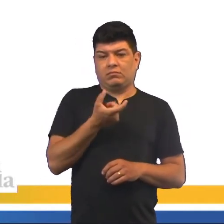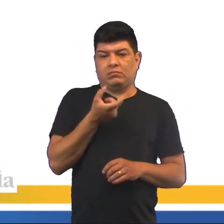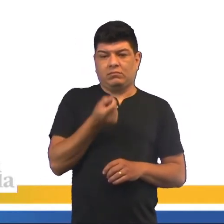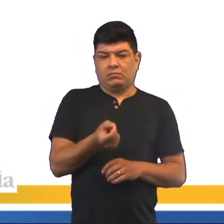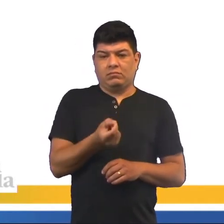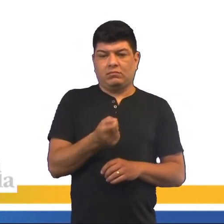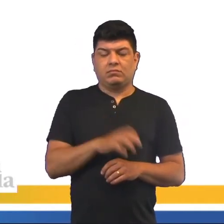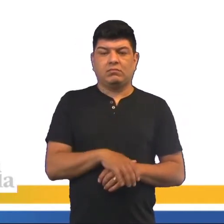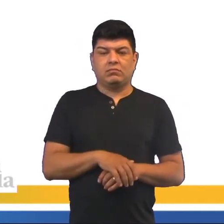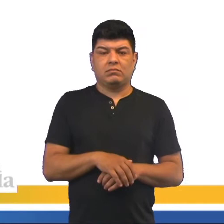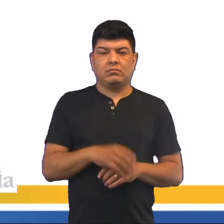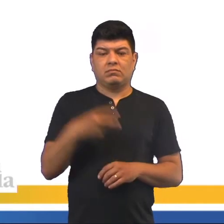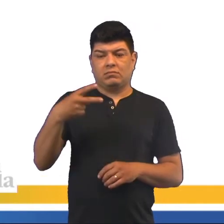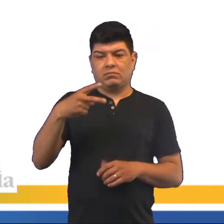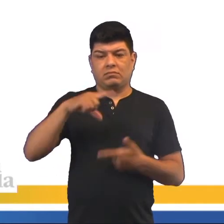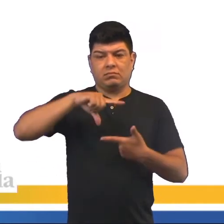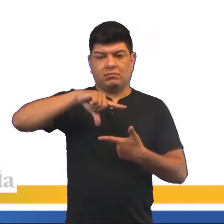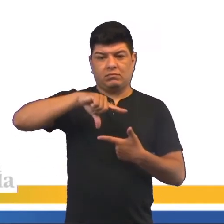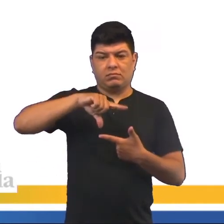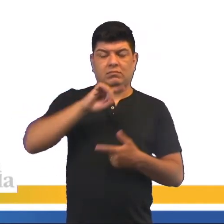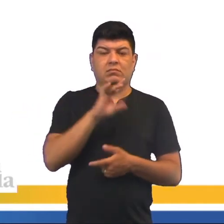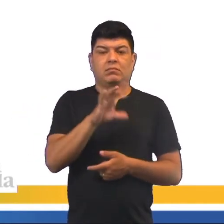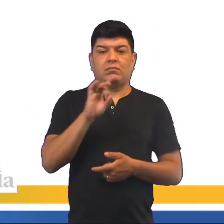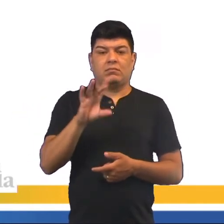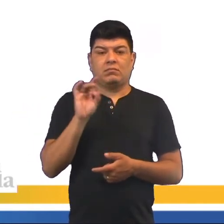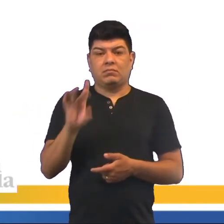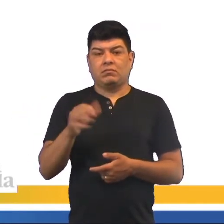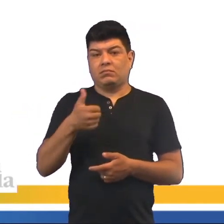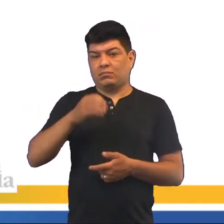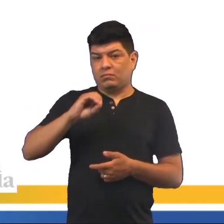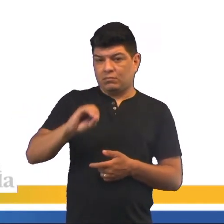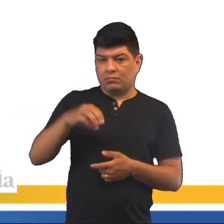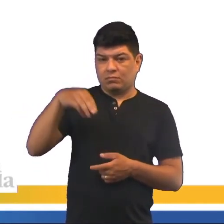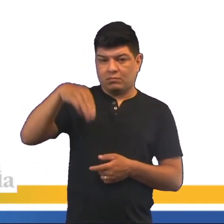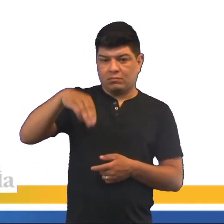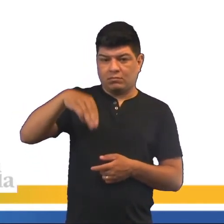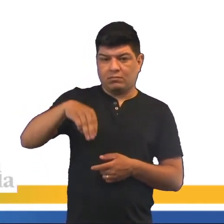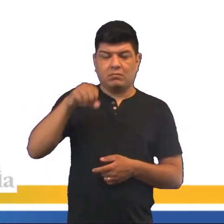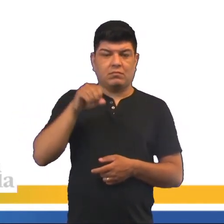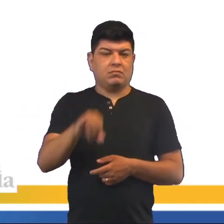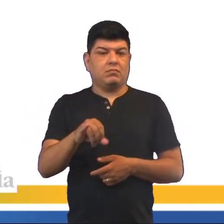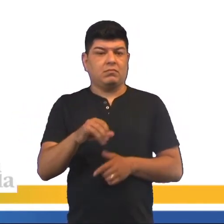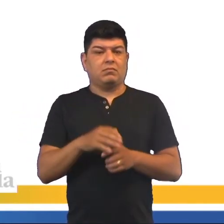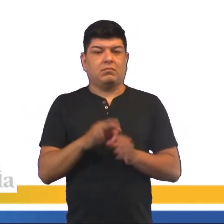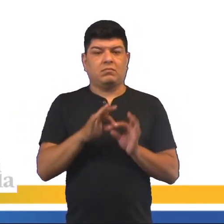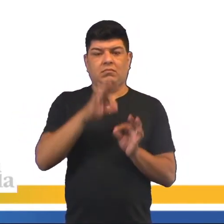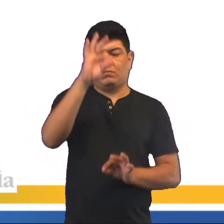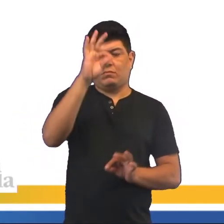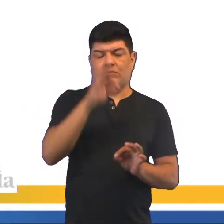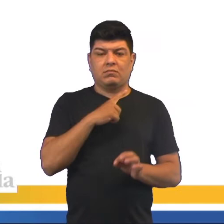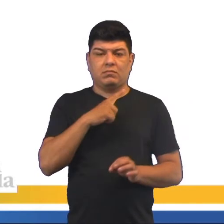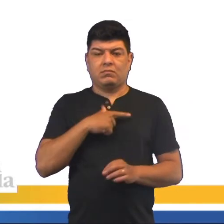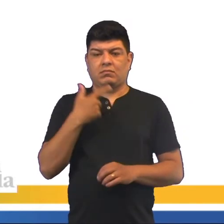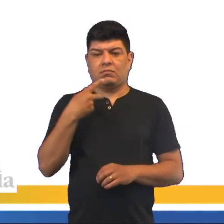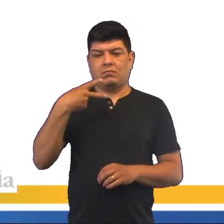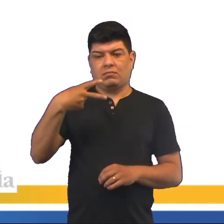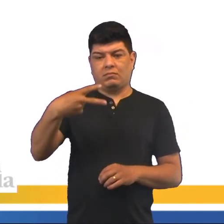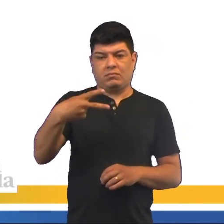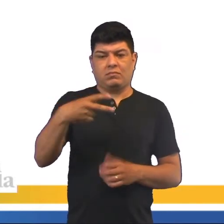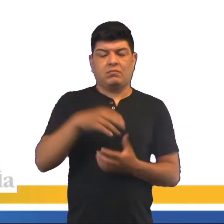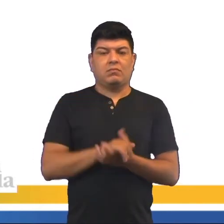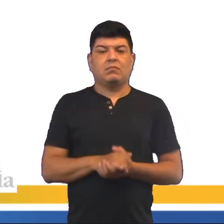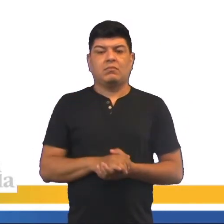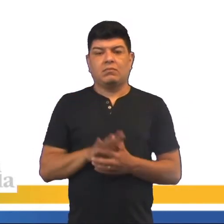20, vai ter 2 quadrinhos. Perceberam? Cada um representa 10 metros. Se no comprimento eu tinha 2 quadrinhos